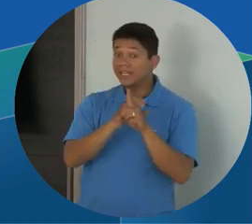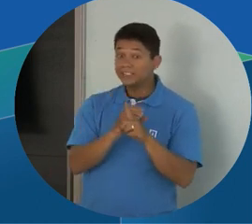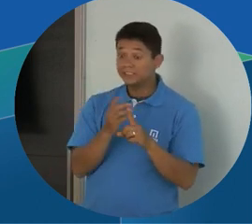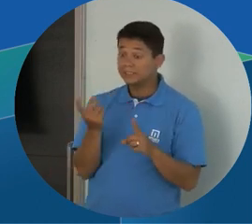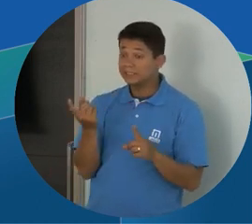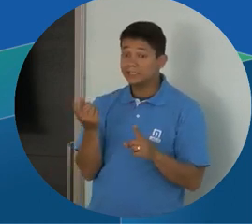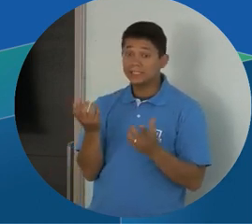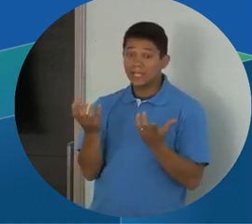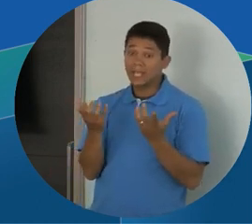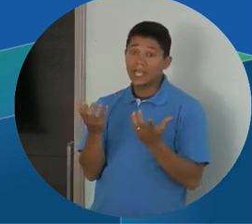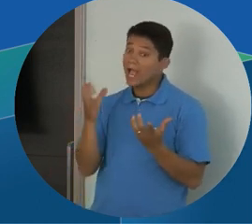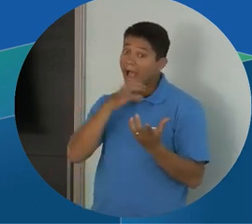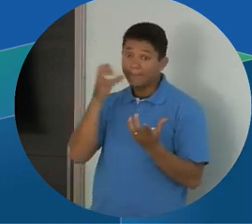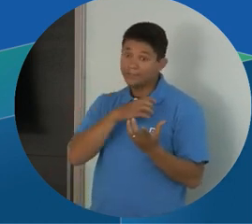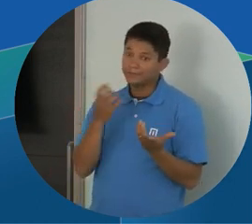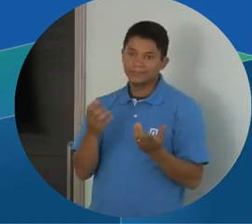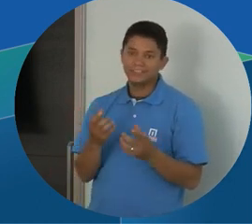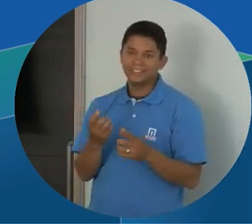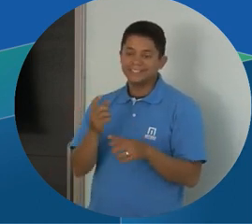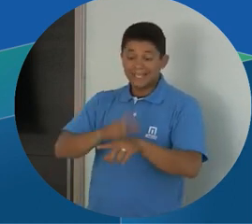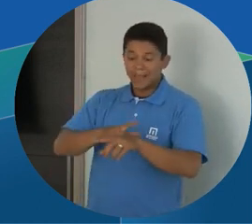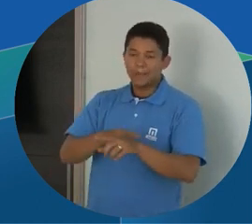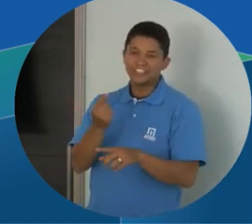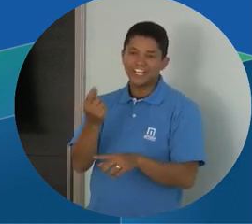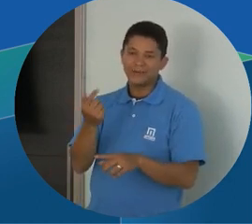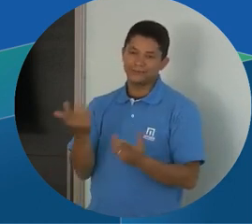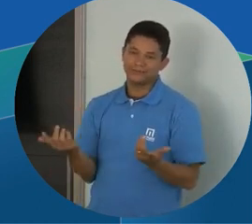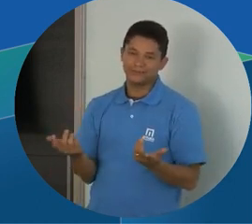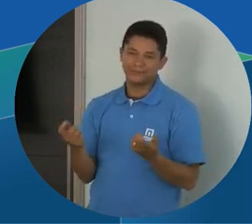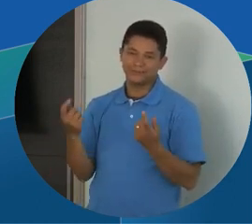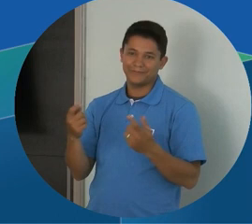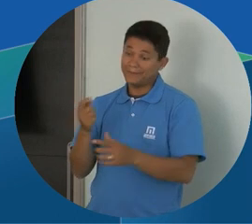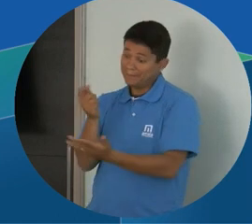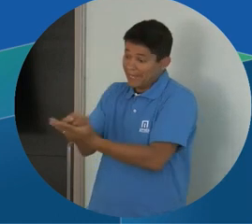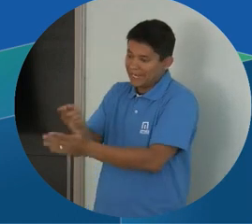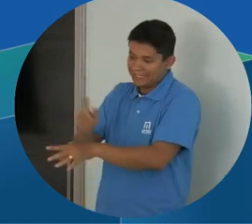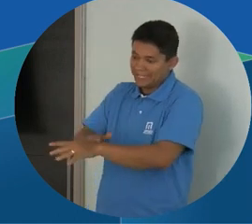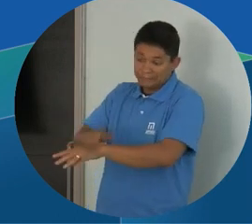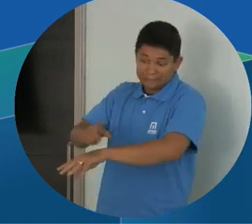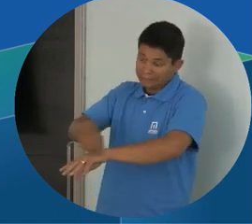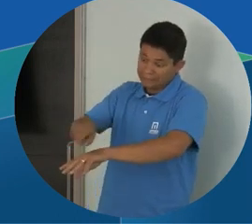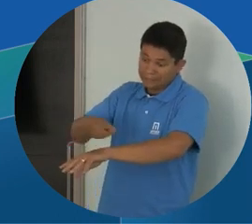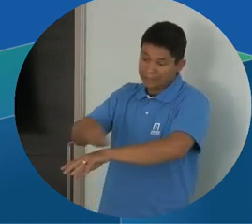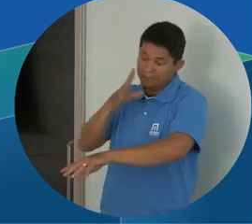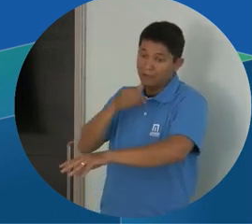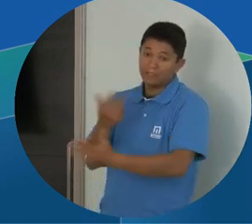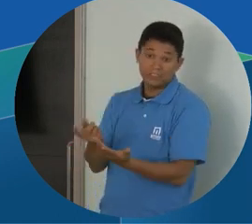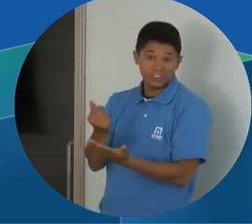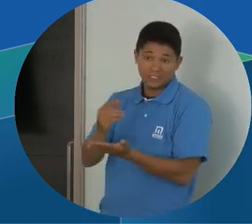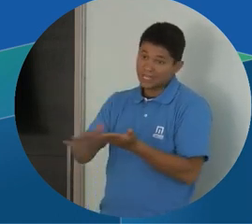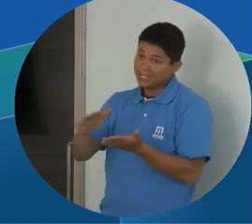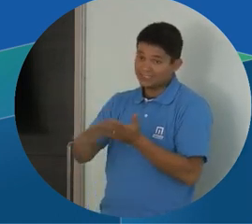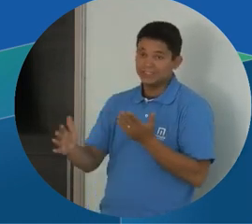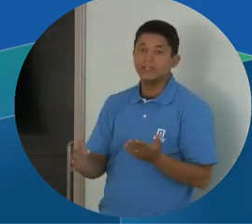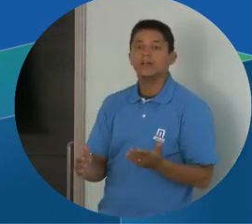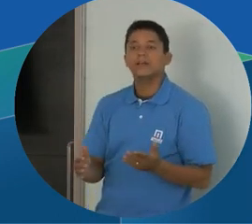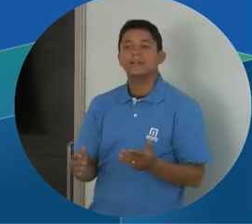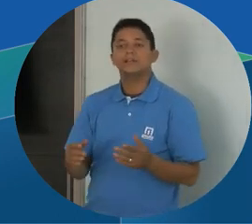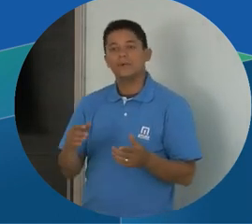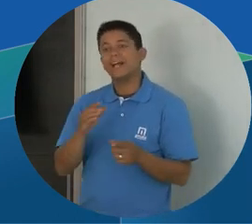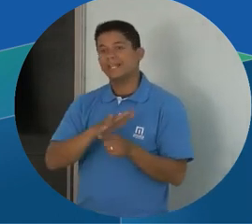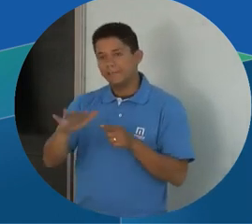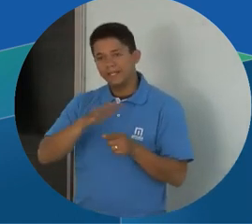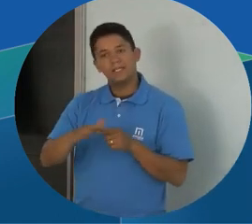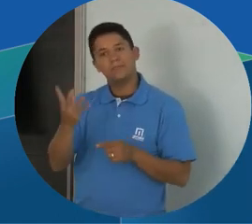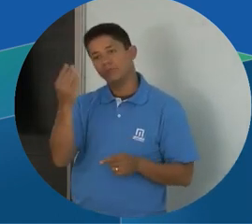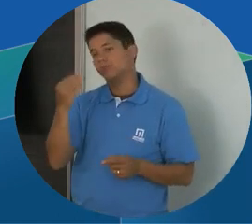dinheiro. A exigência de tempo é muito grande. Então, a atualidade hoje, a demanda é por tempo.